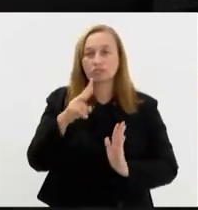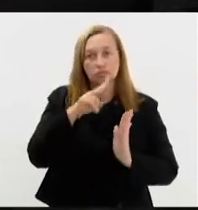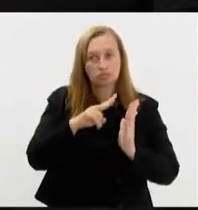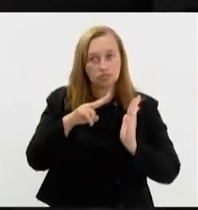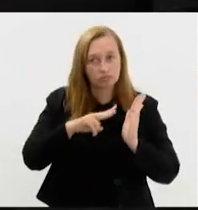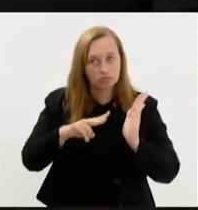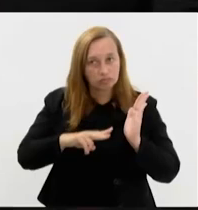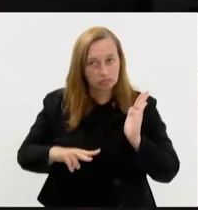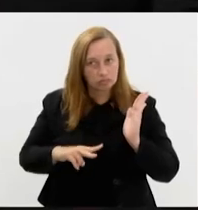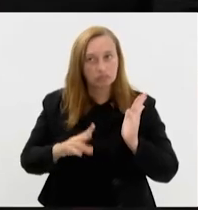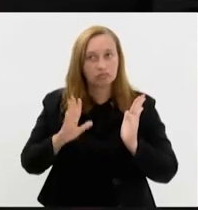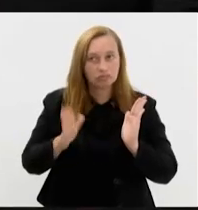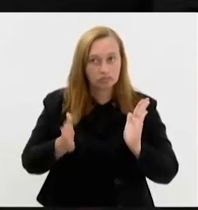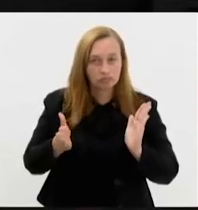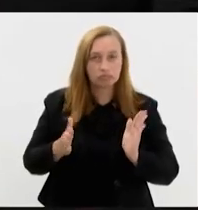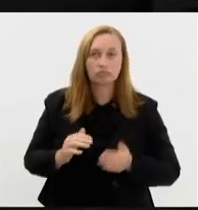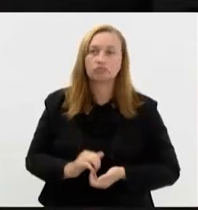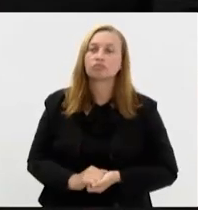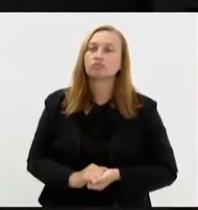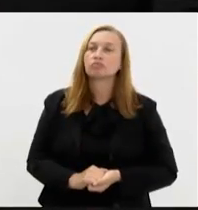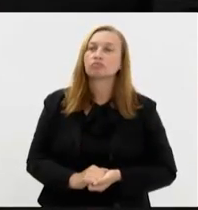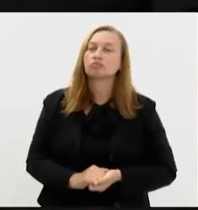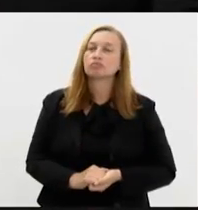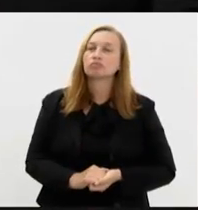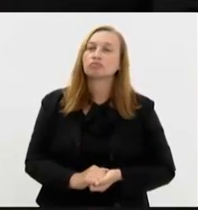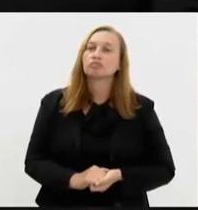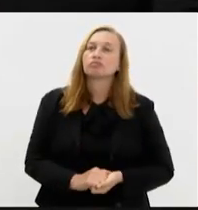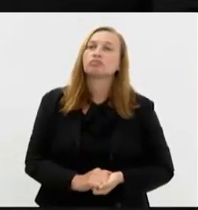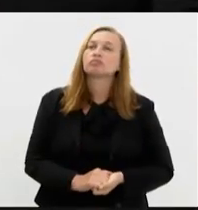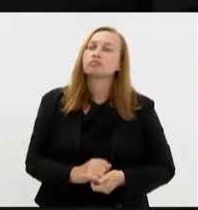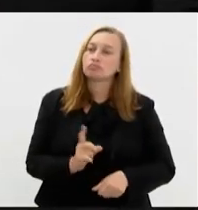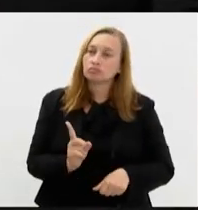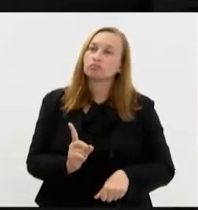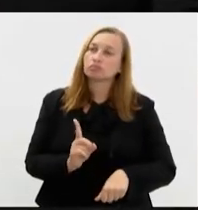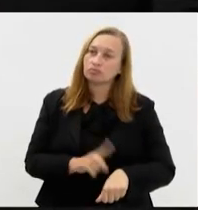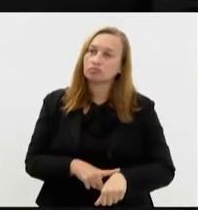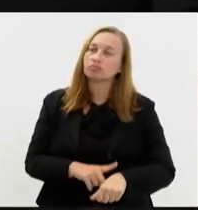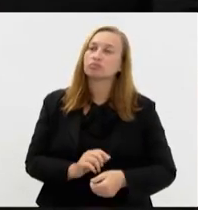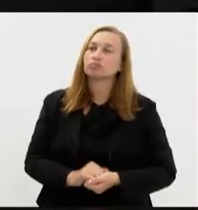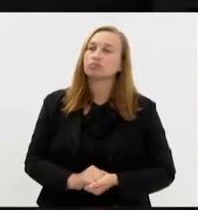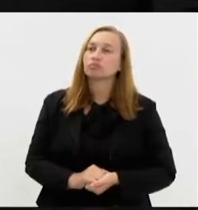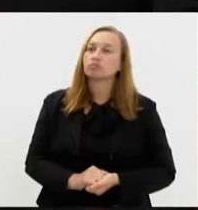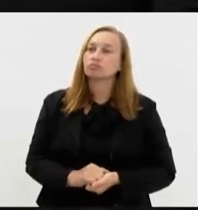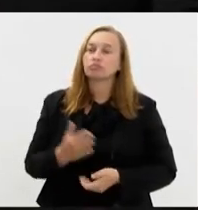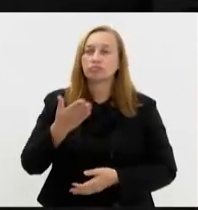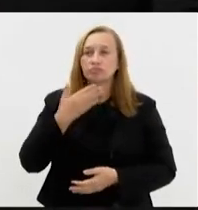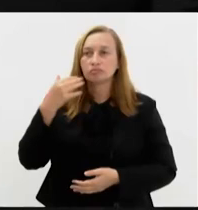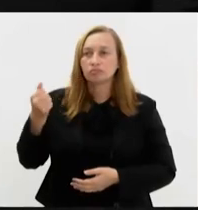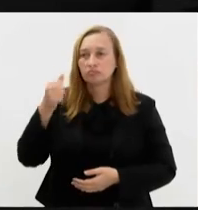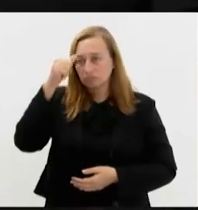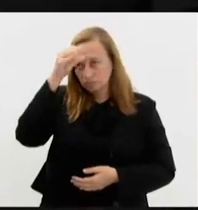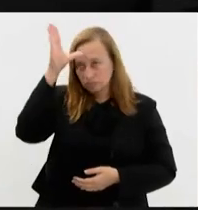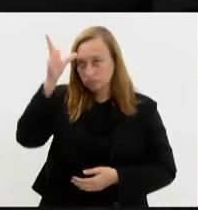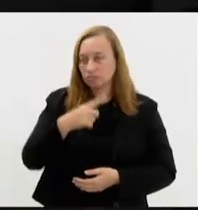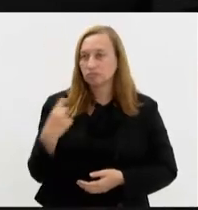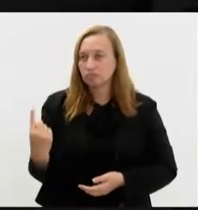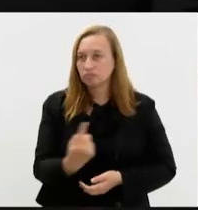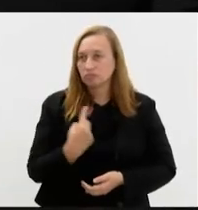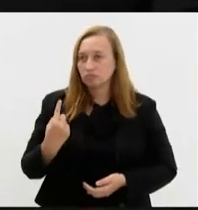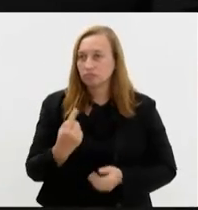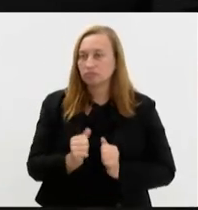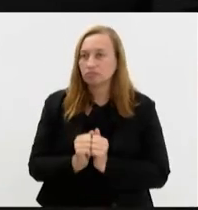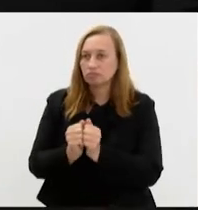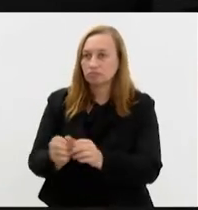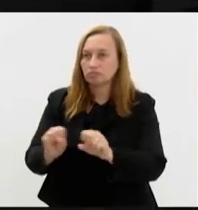né já antecipada o pleito sezinho teremos tempo hábil para aprimorar nossos conhecimentos e colaborar com o